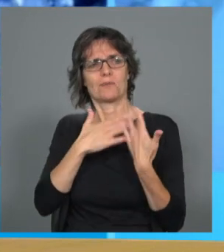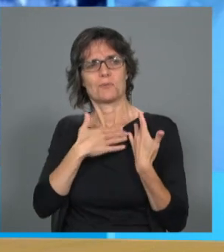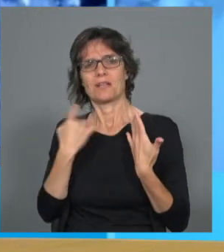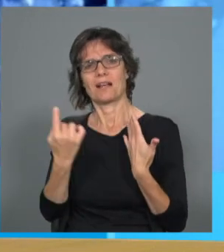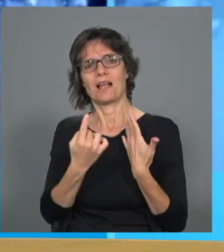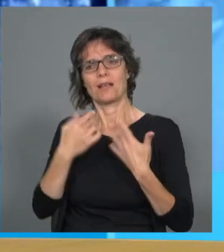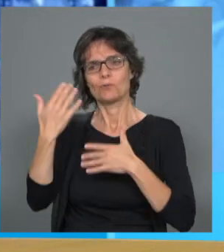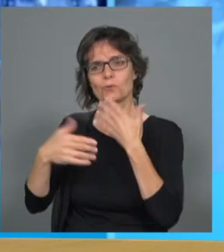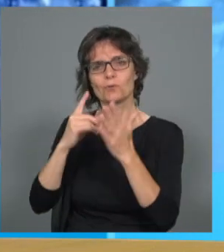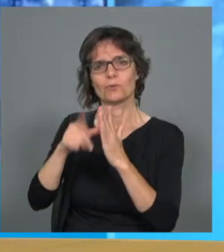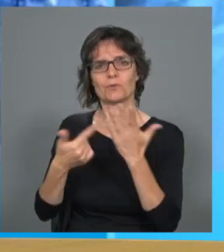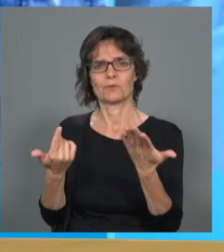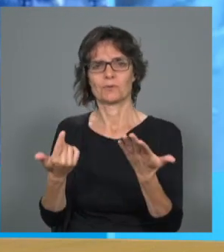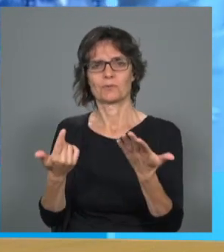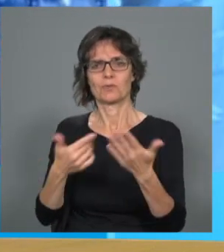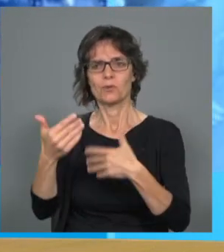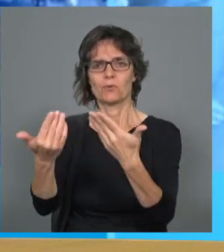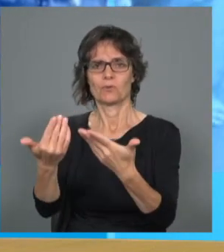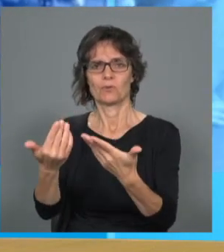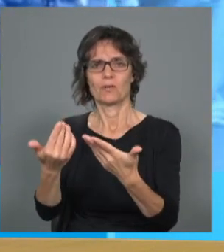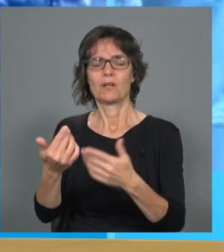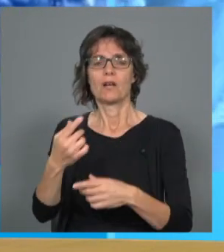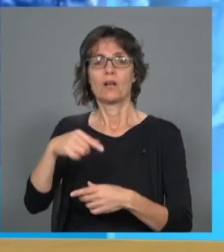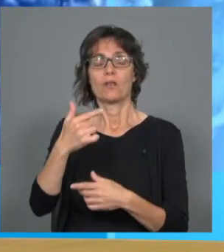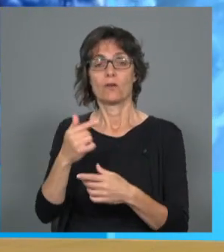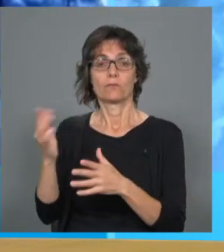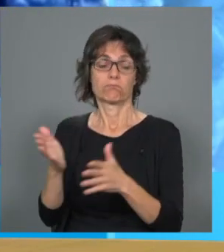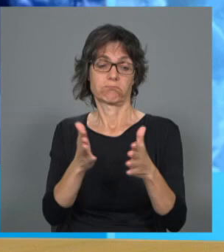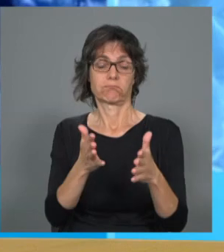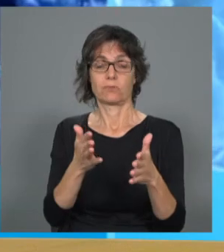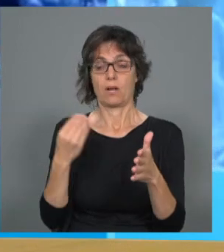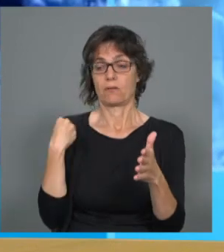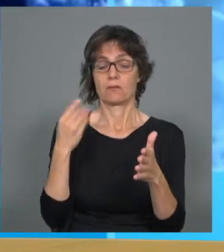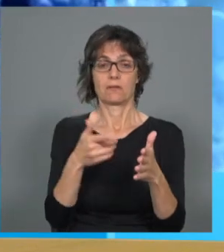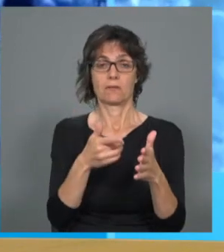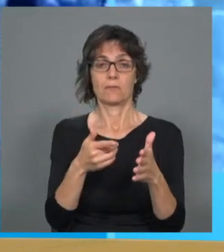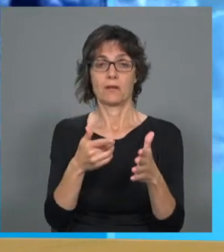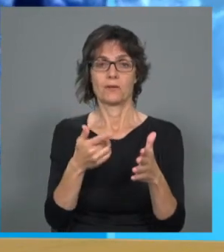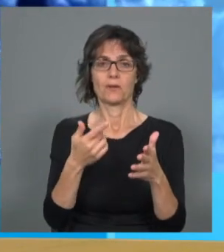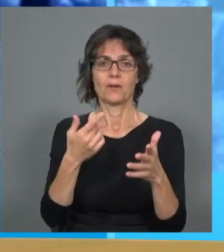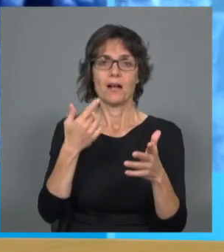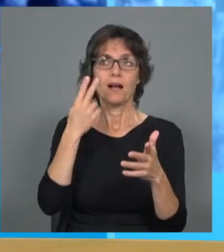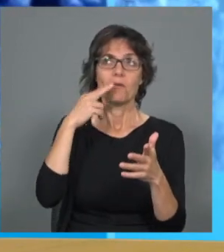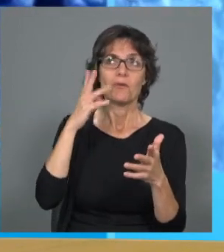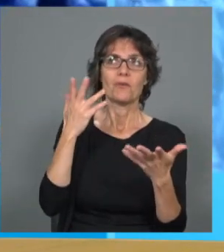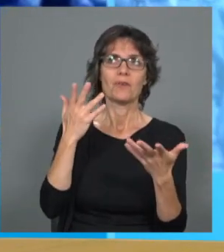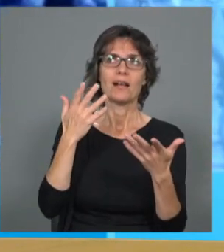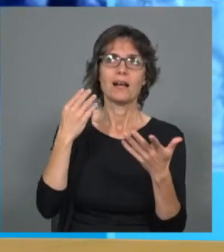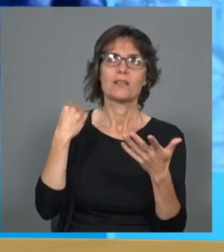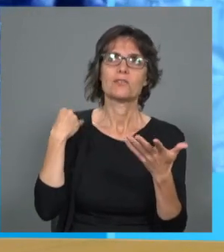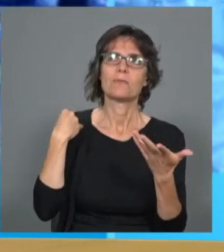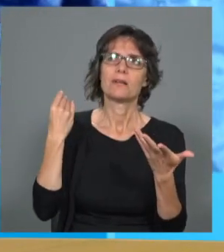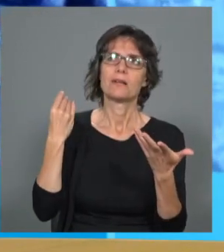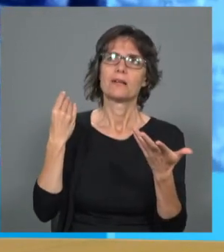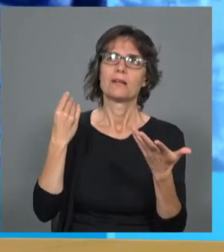esta dualidade de sermos, por um lado, chamados a mais, ao alto, e por outro lado dizer, mas põe os pés na